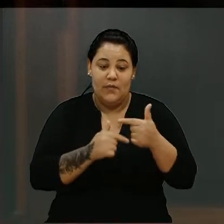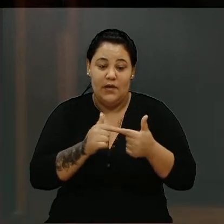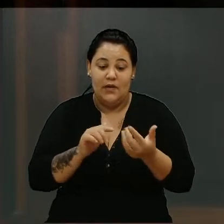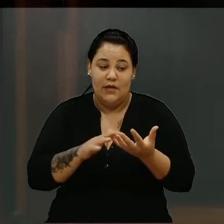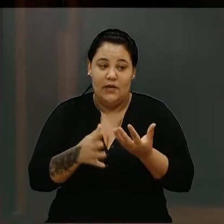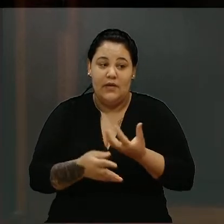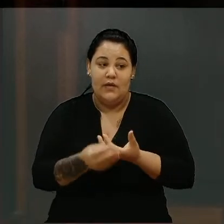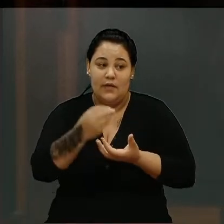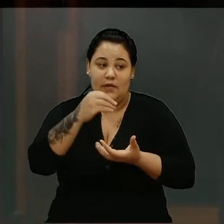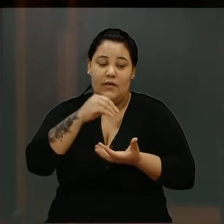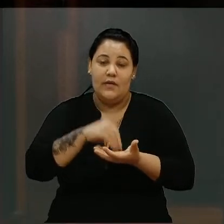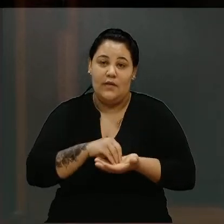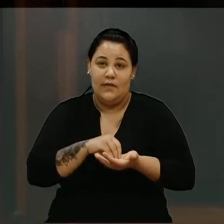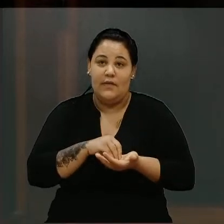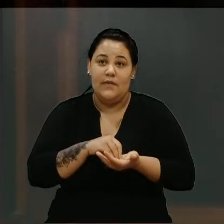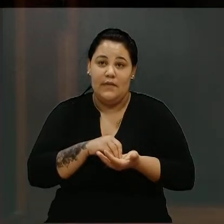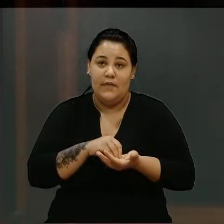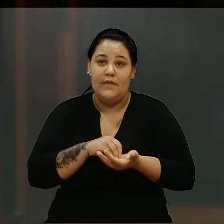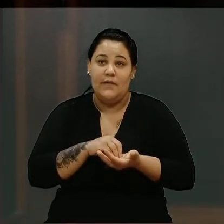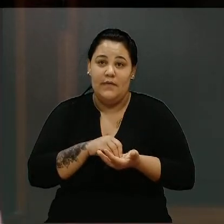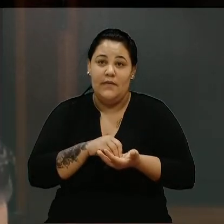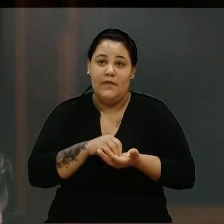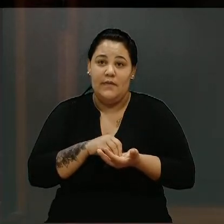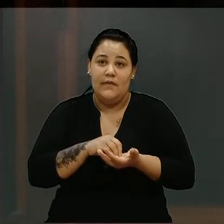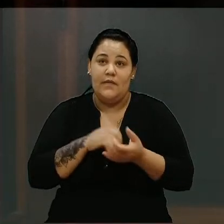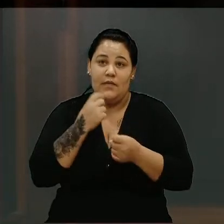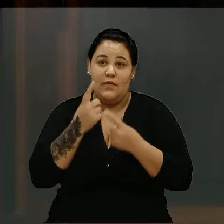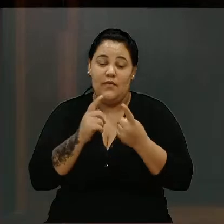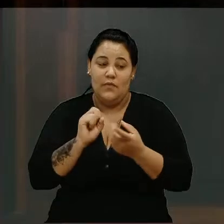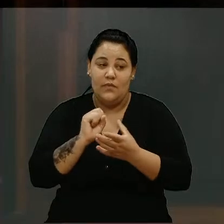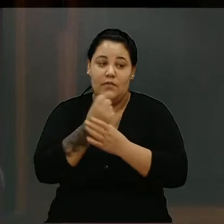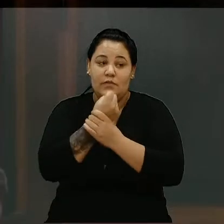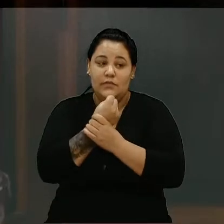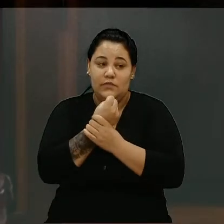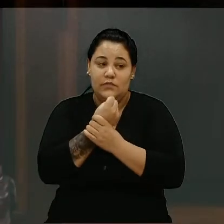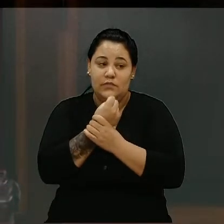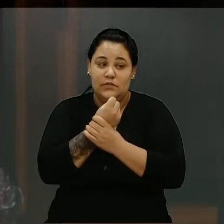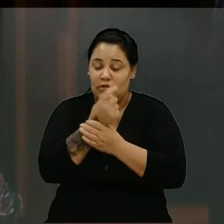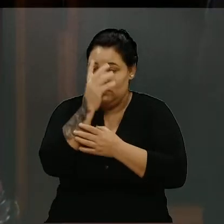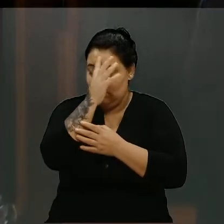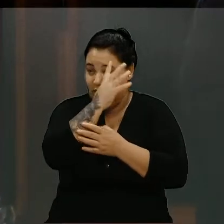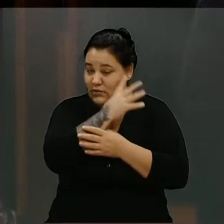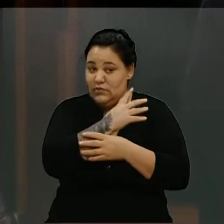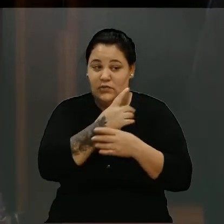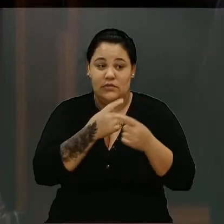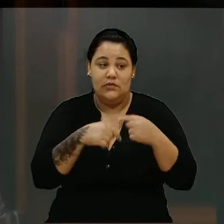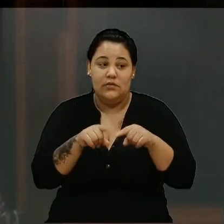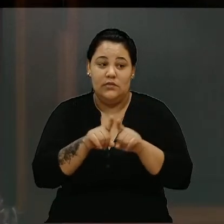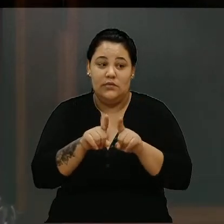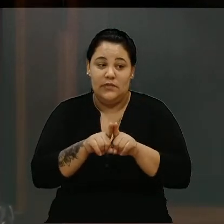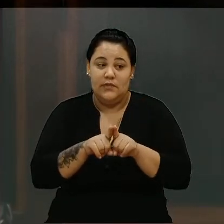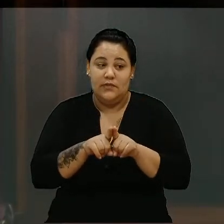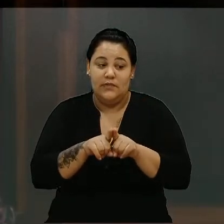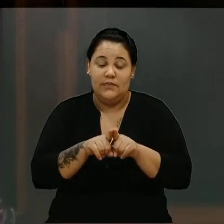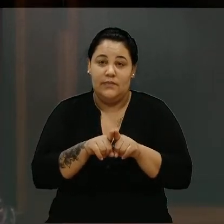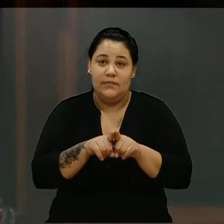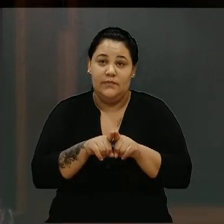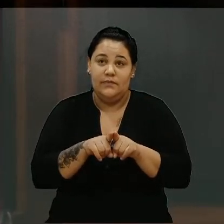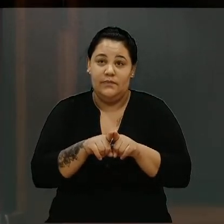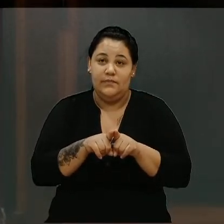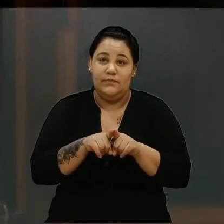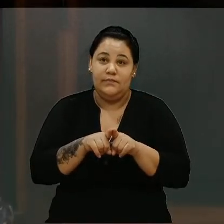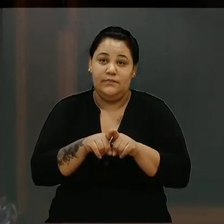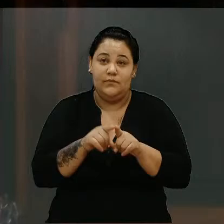com que existam ali algumas inseguranças e algumas distorções históricas na forma como ela é conduzida. Um dos